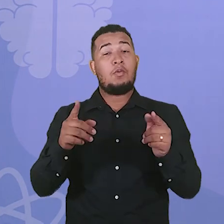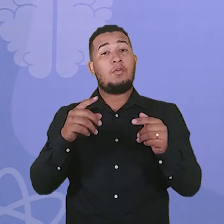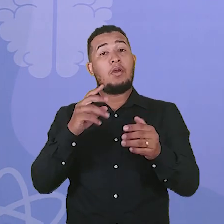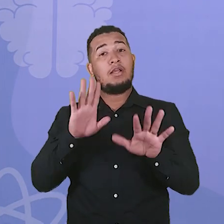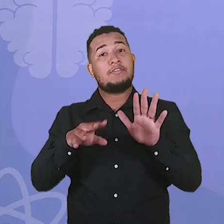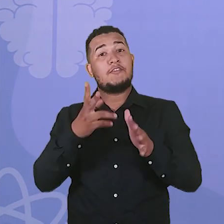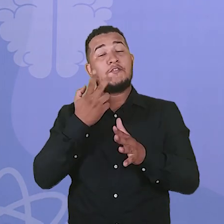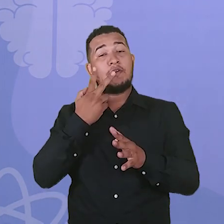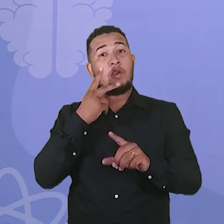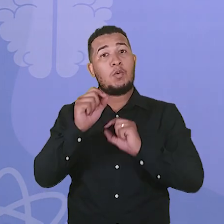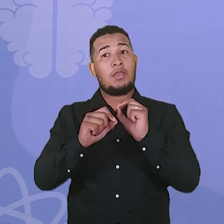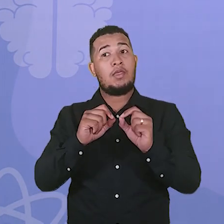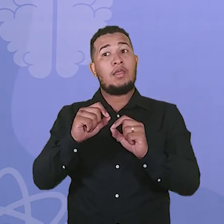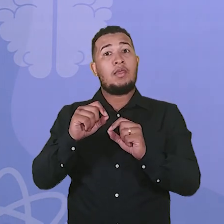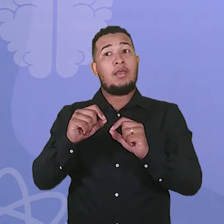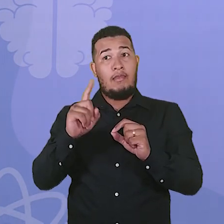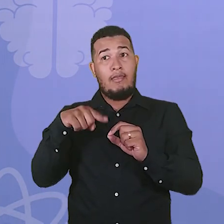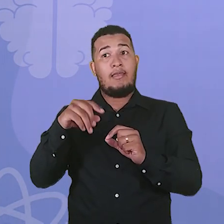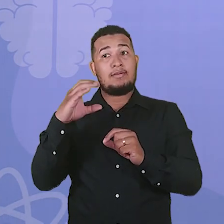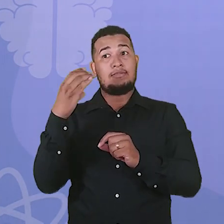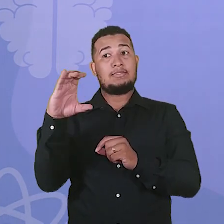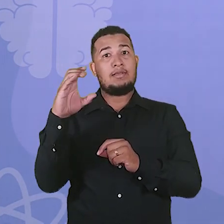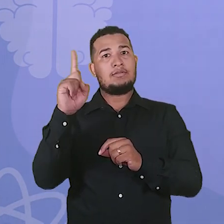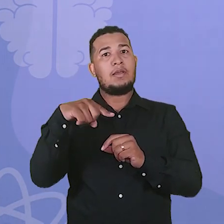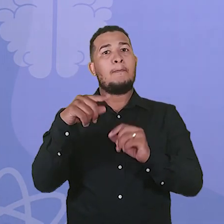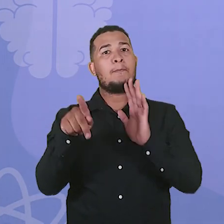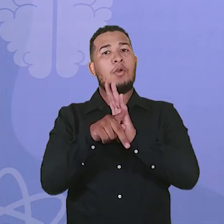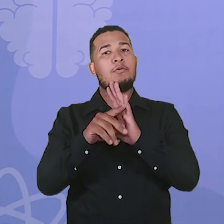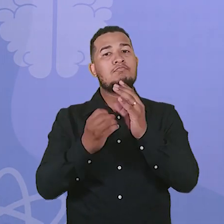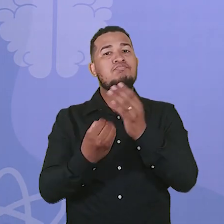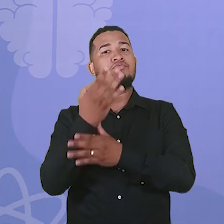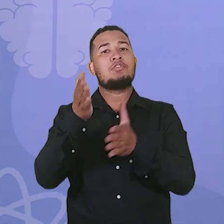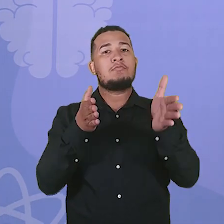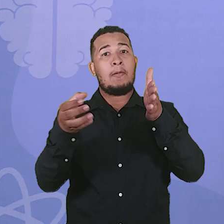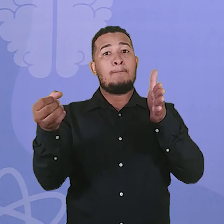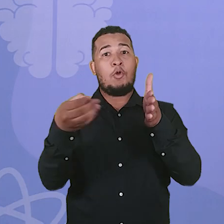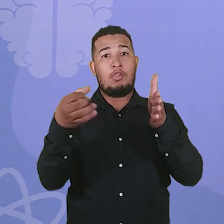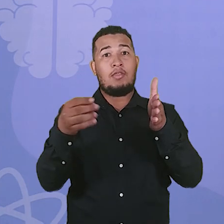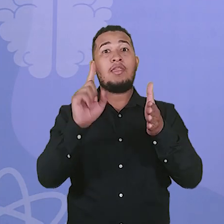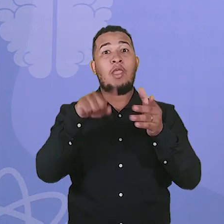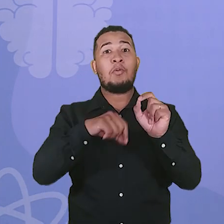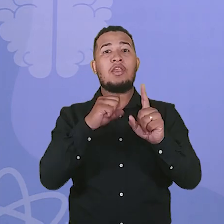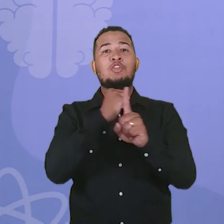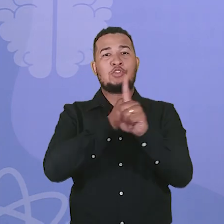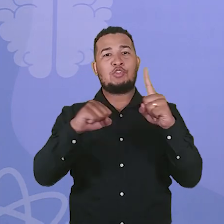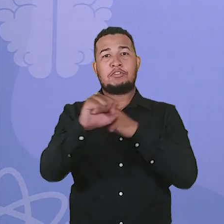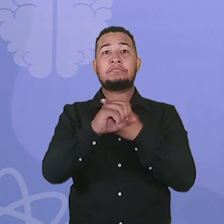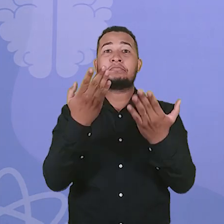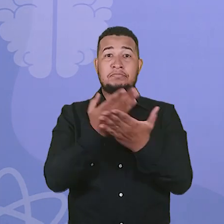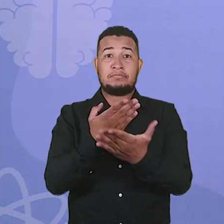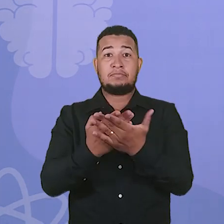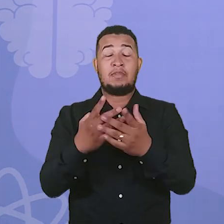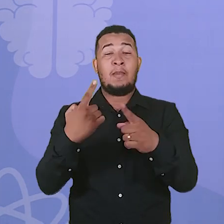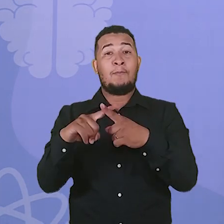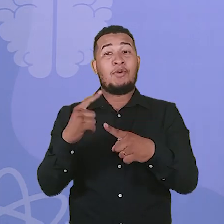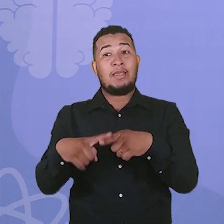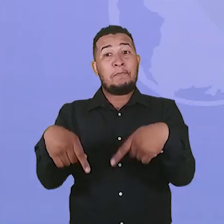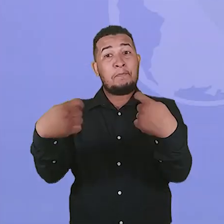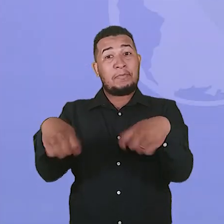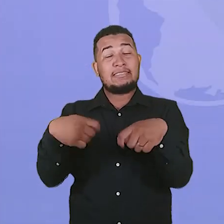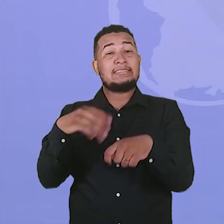Nós costumamos dizer que a sociologia é uma ciência que é fruto da modernidade, porque ela veio quase que atender uma